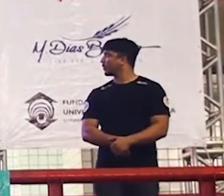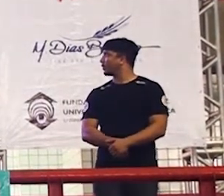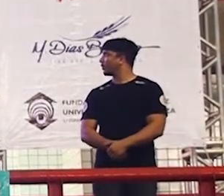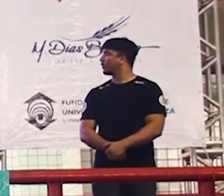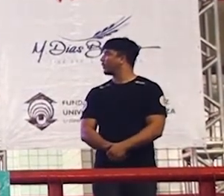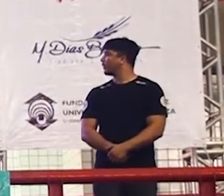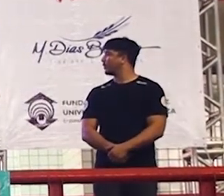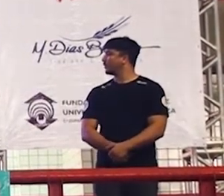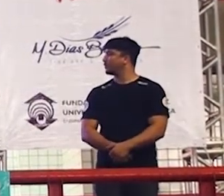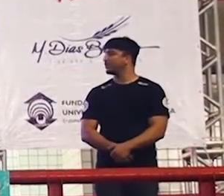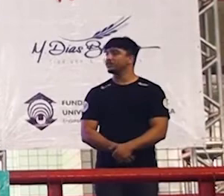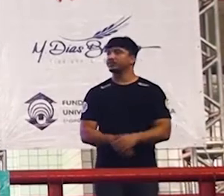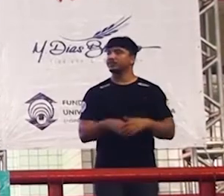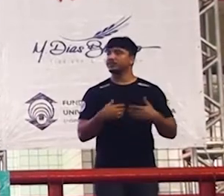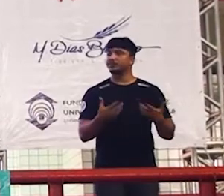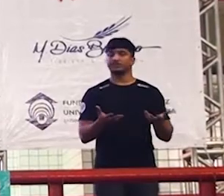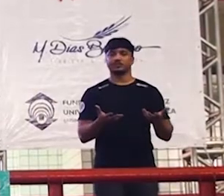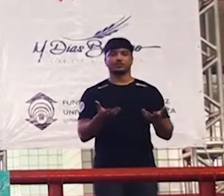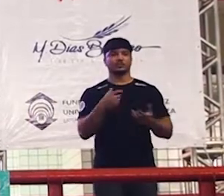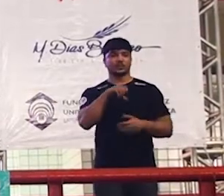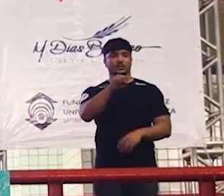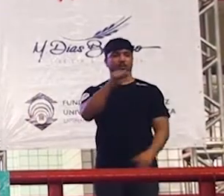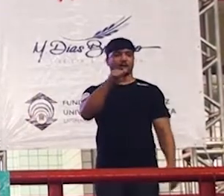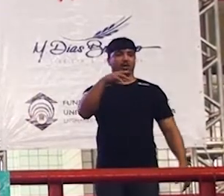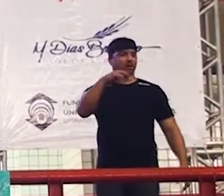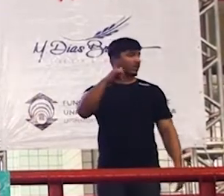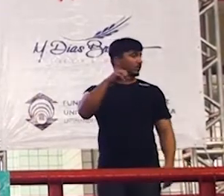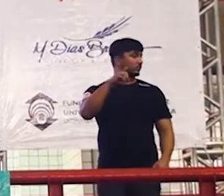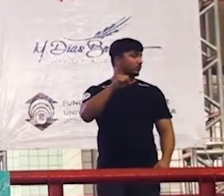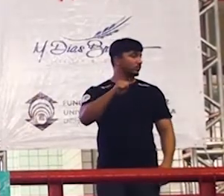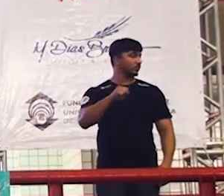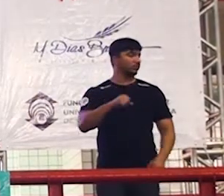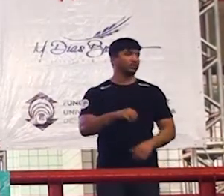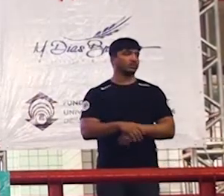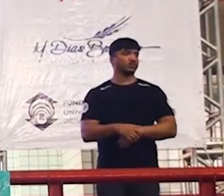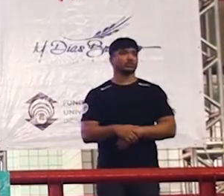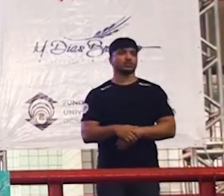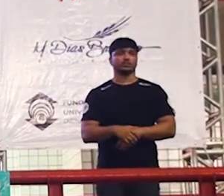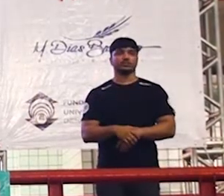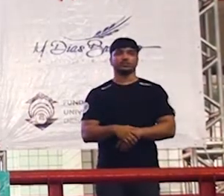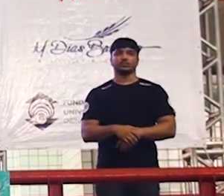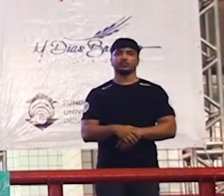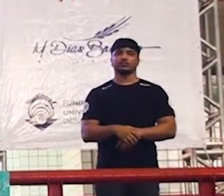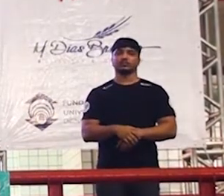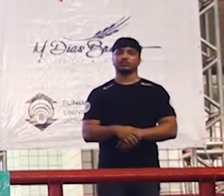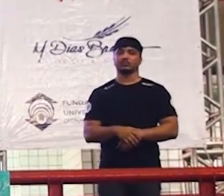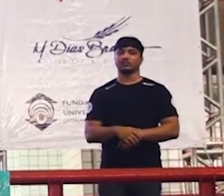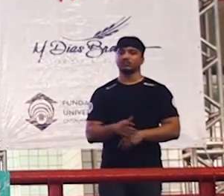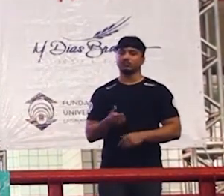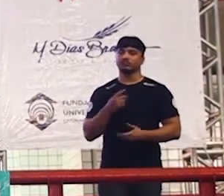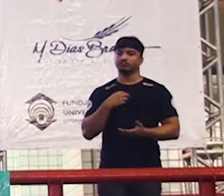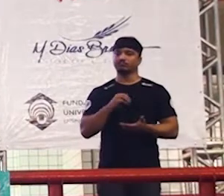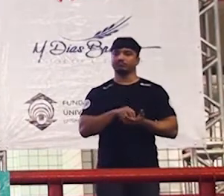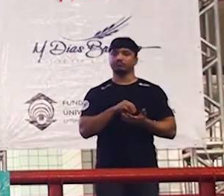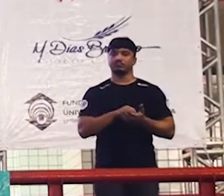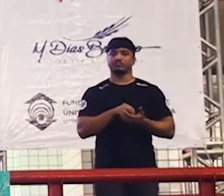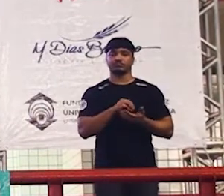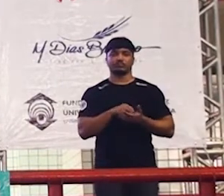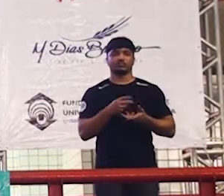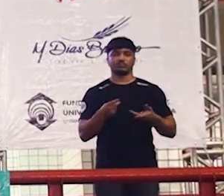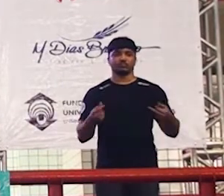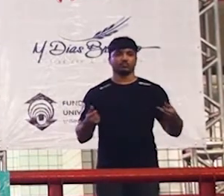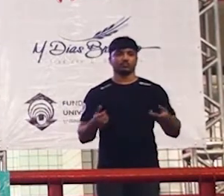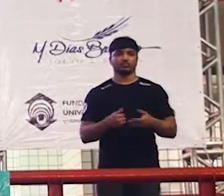bem. Então, sarcasmo aí do Milor Fernandes, saudoso Milor Fernandes, né? Fazem falta as suas ironias,